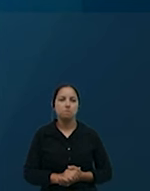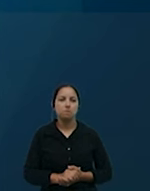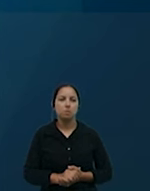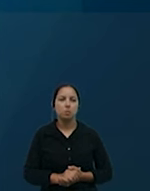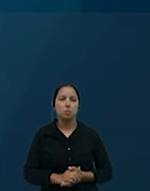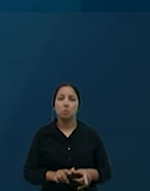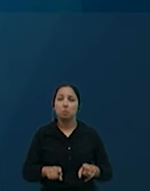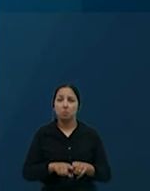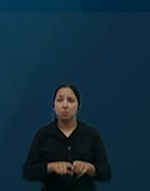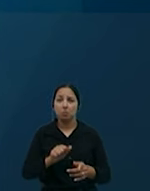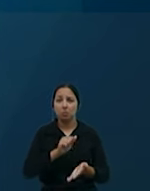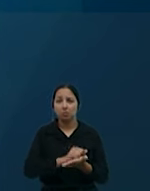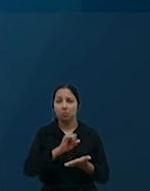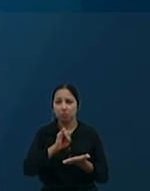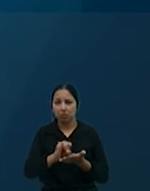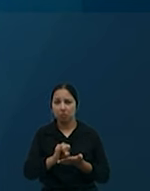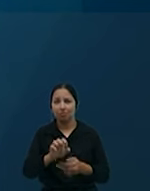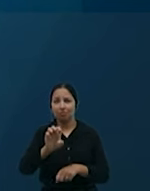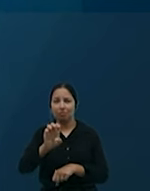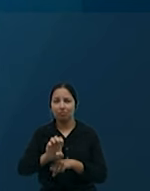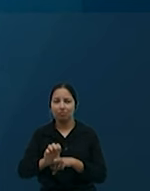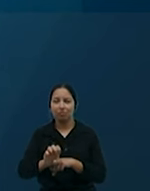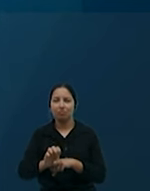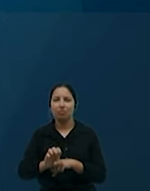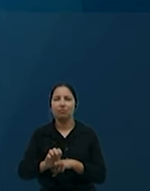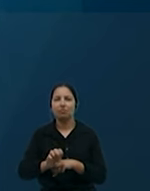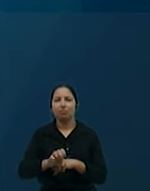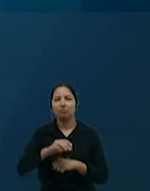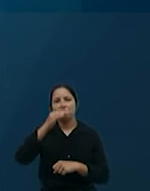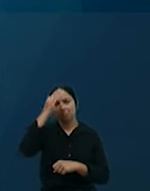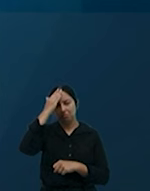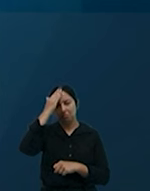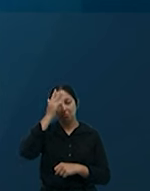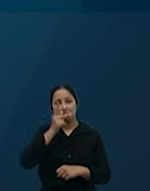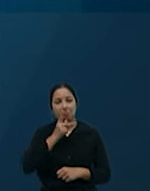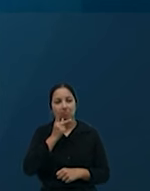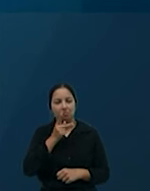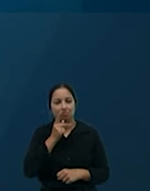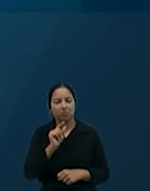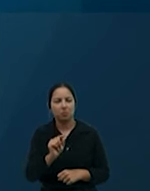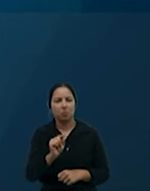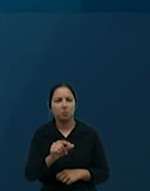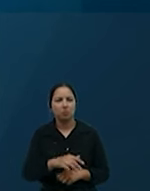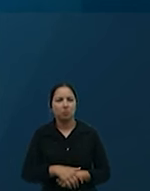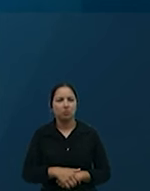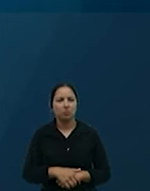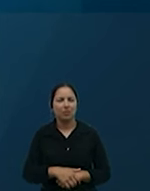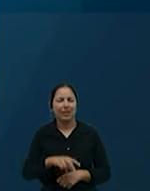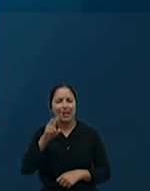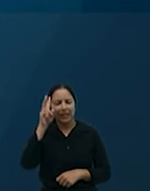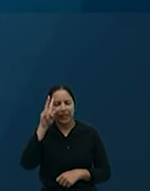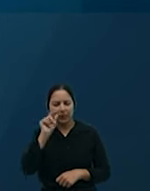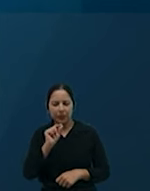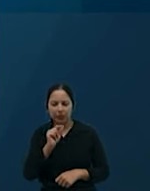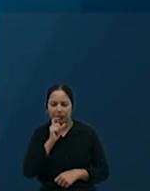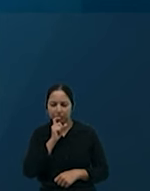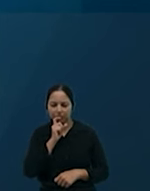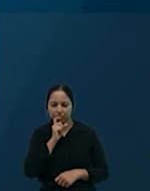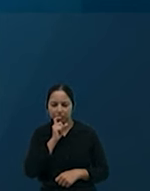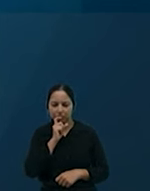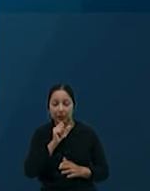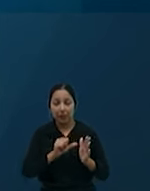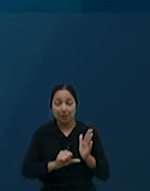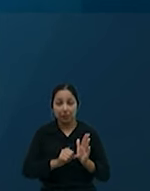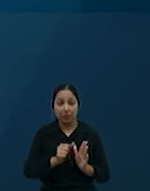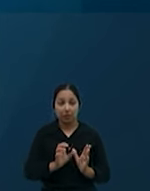agravo interno do Estado do Paraná, quando ele diz, ele lembra o seguinte, ele lembra, olha, a primeira